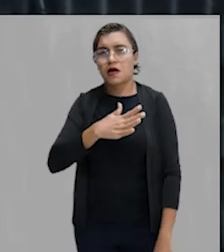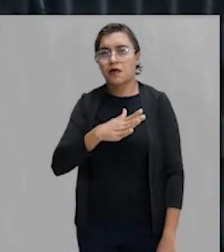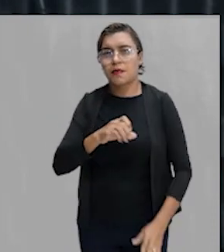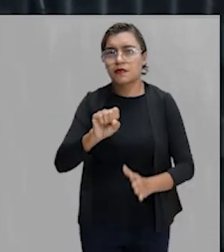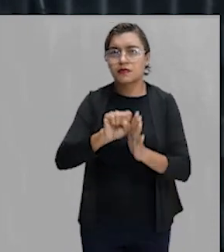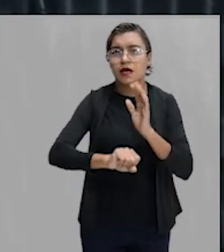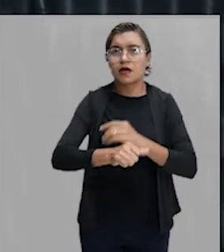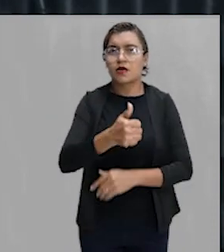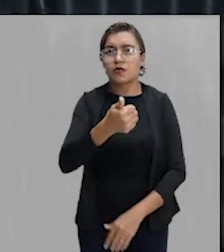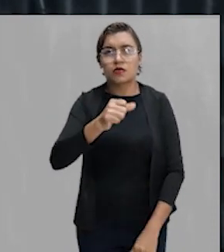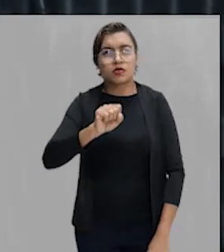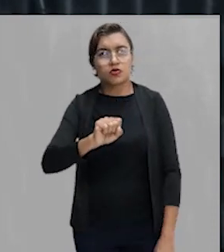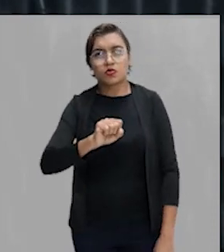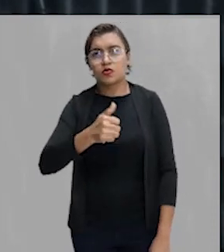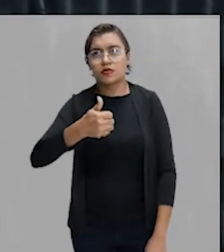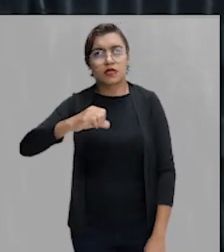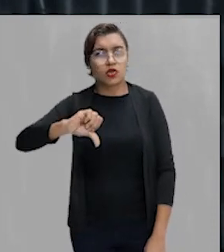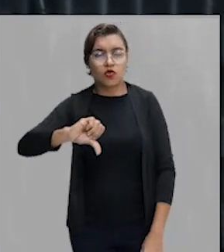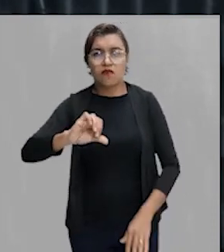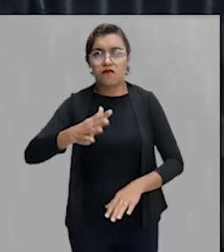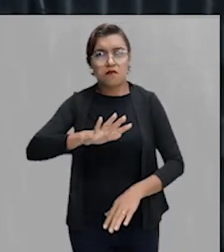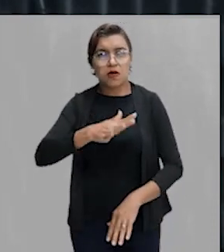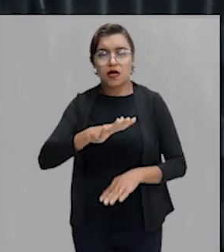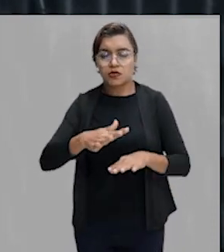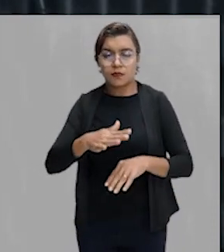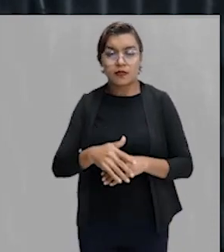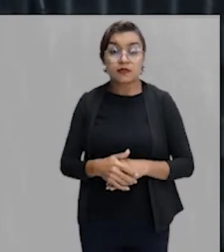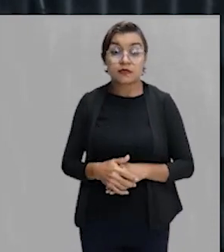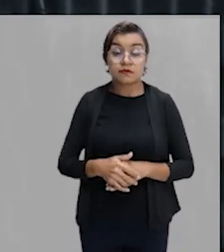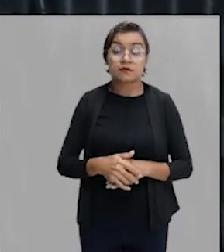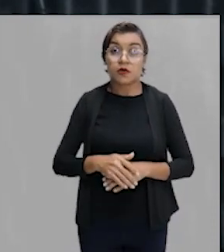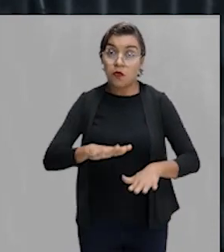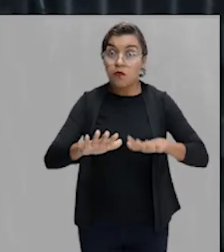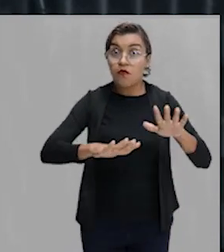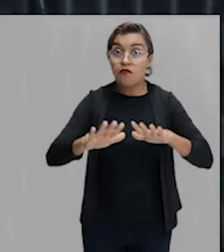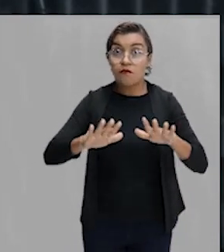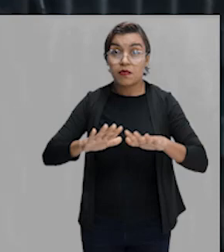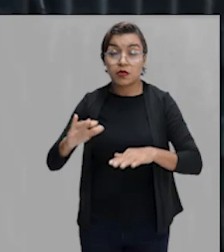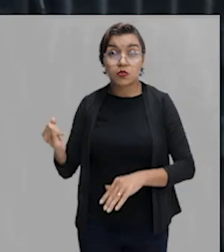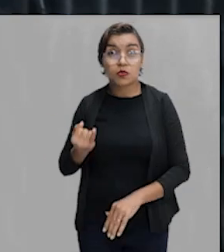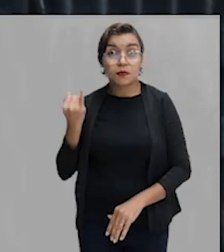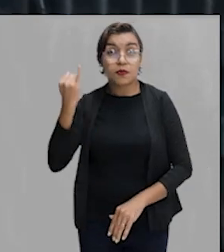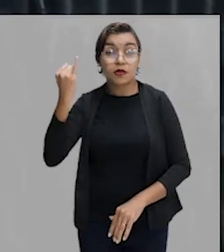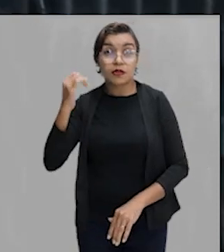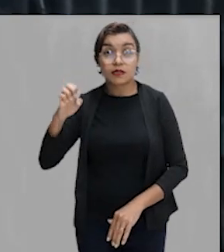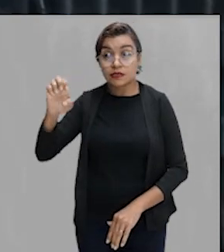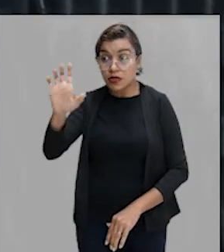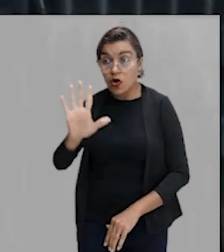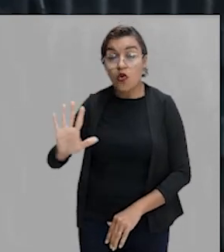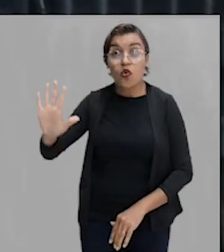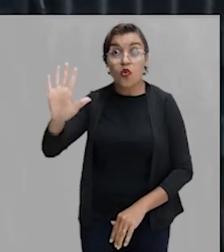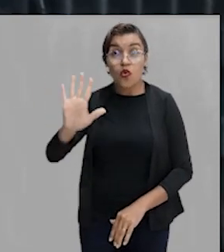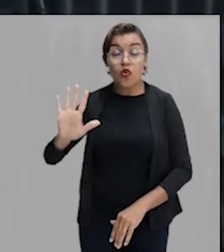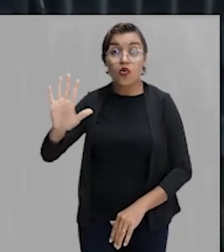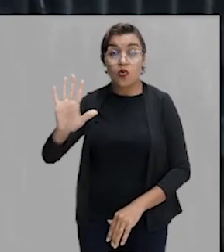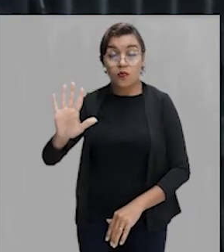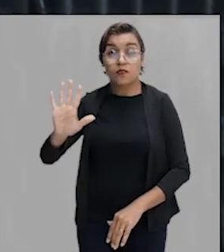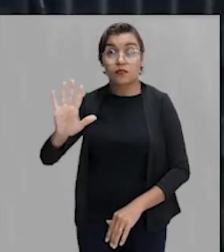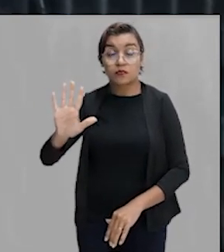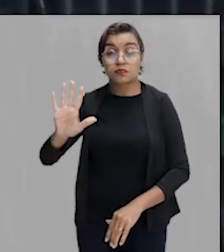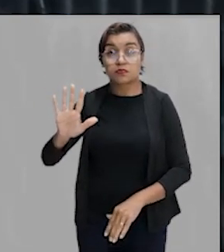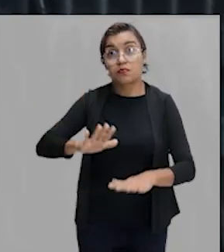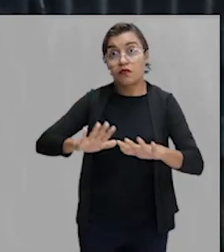XVIII, XIX principalmente, com um movimento muito importante na Europa e nos Estados Unidos, chamado movimento